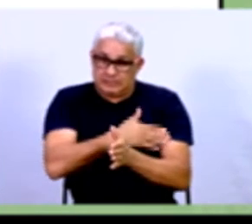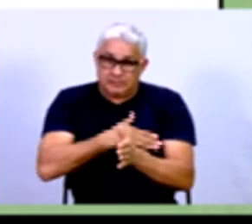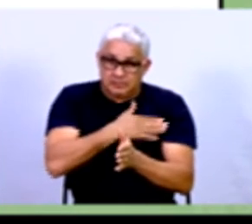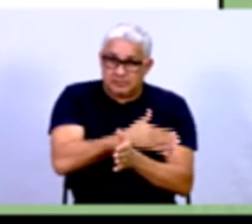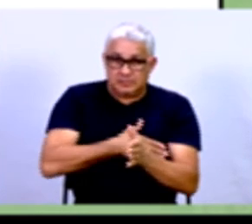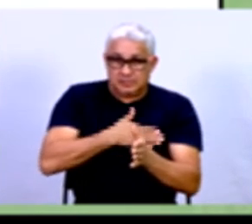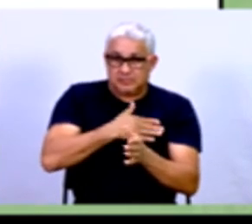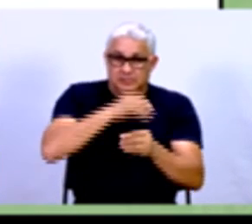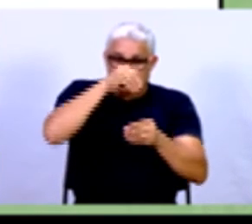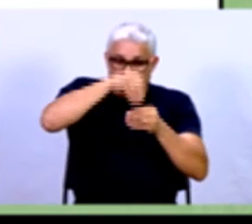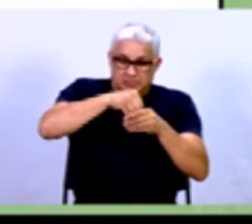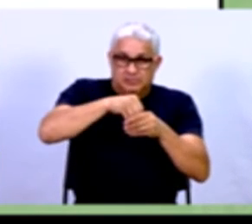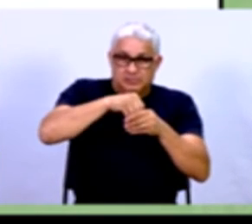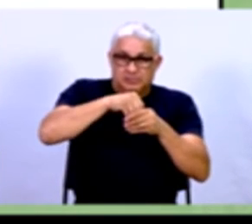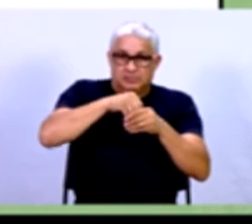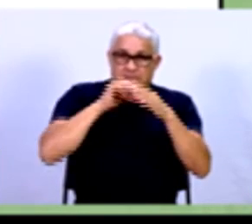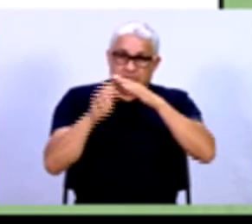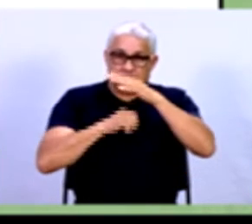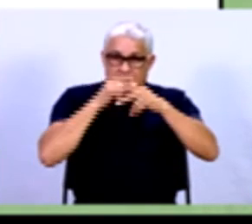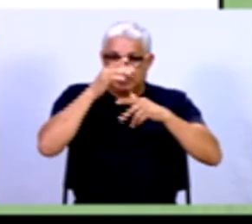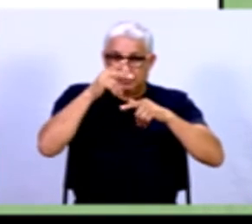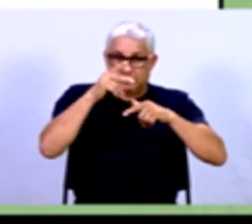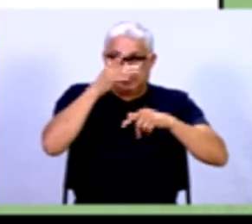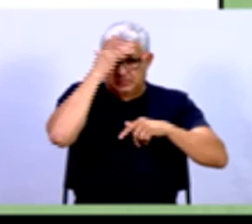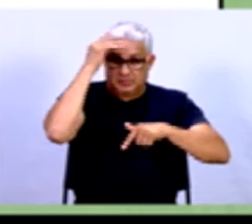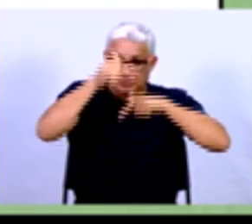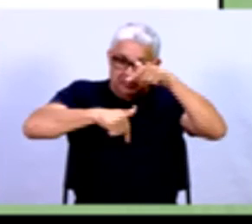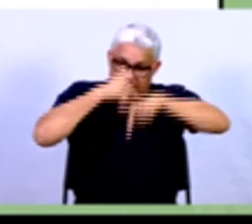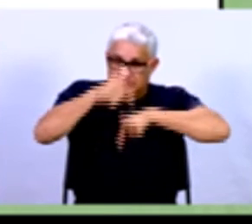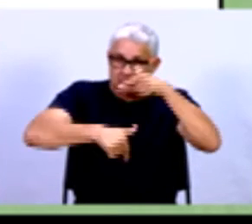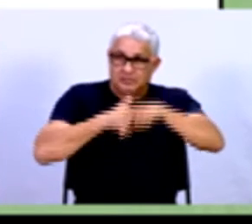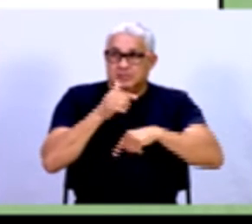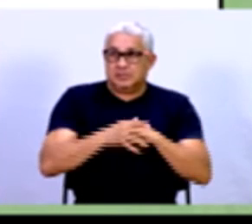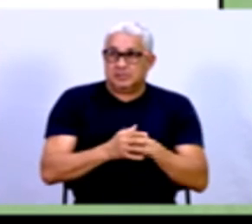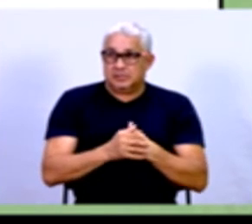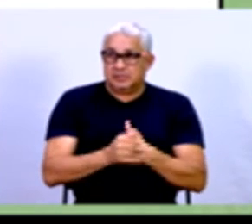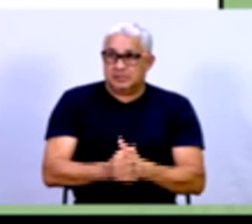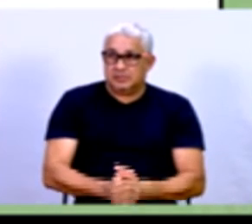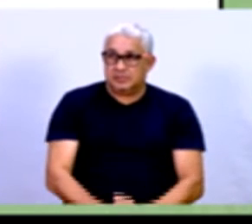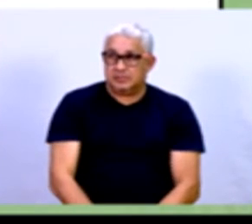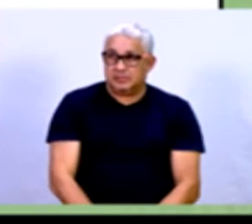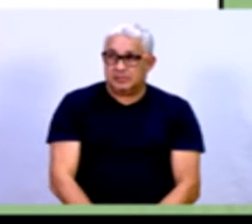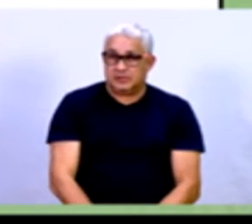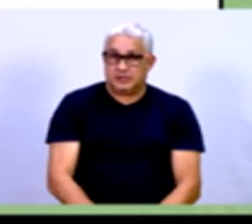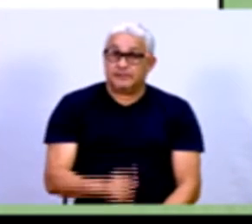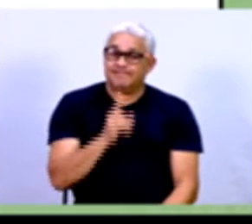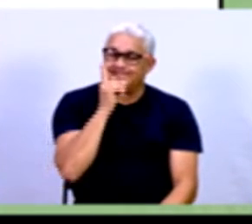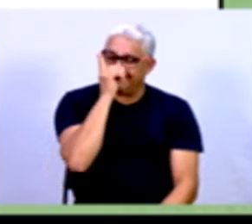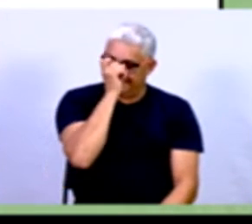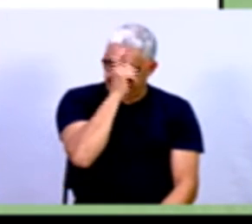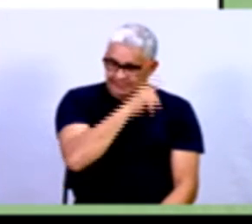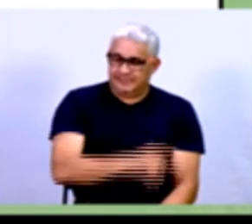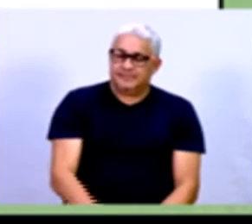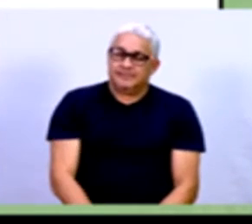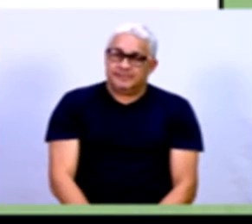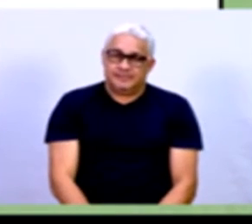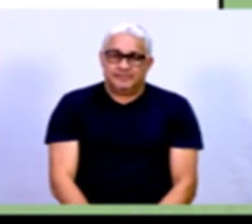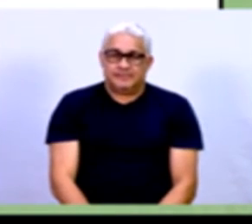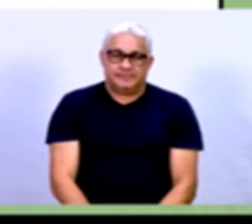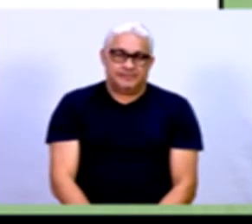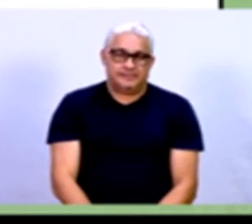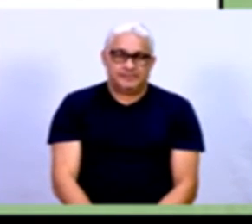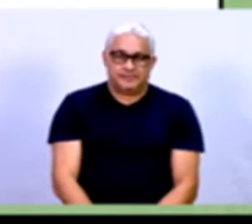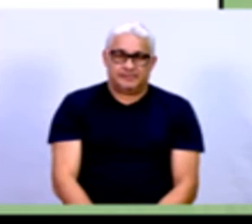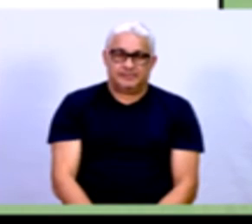os funcionários. Considerando pesquisa de satisfação com funcionários é complicado, né? Considerando que